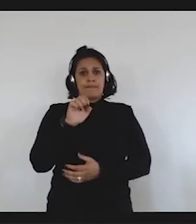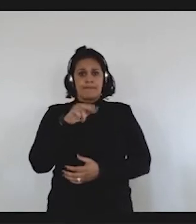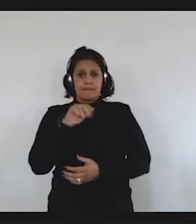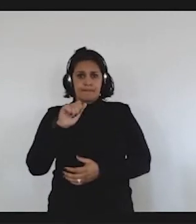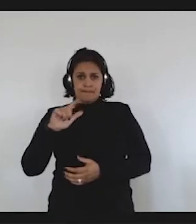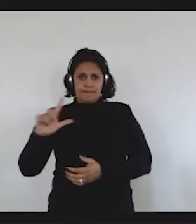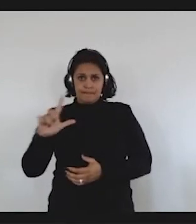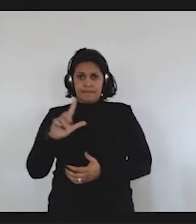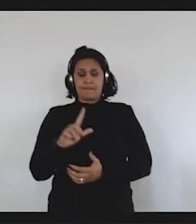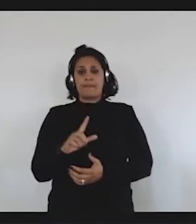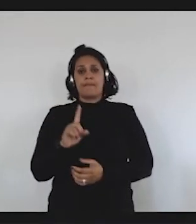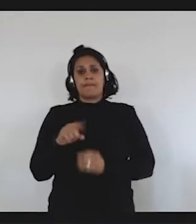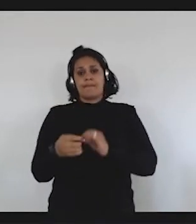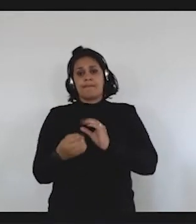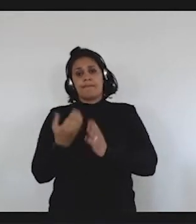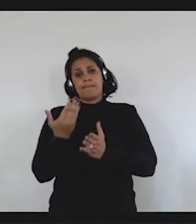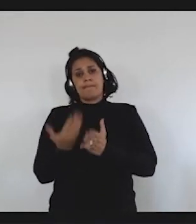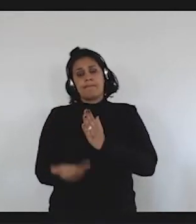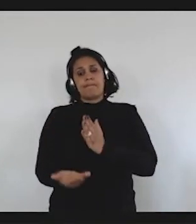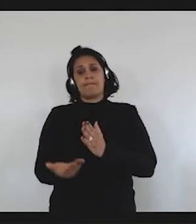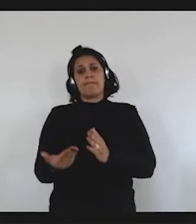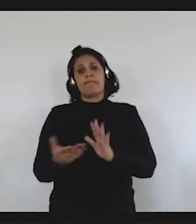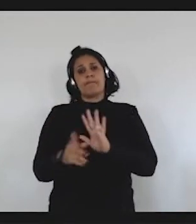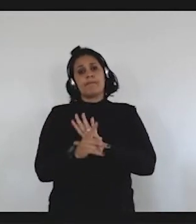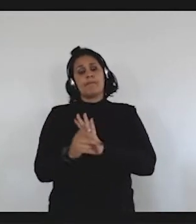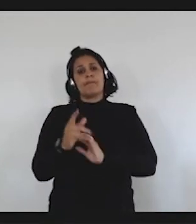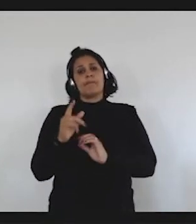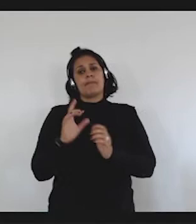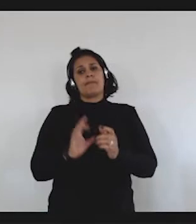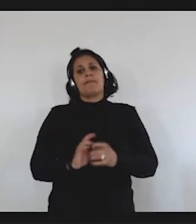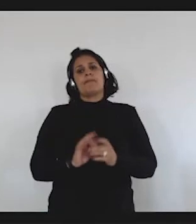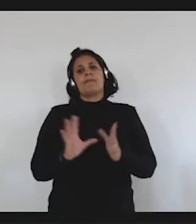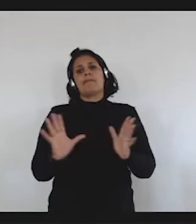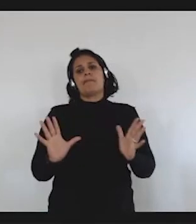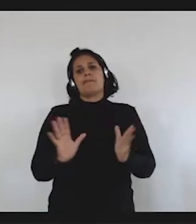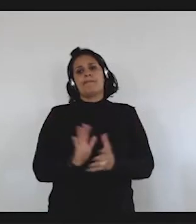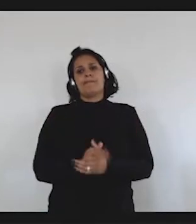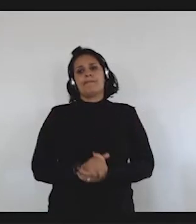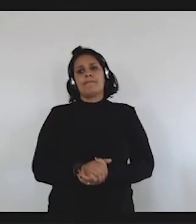desemboca na perda, muitas vezes, da própria liberdade, que,